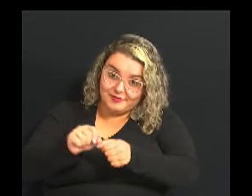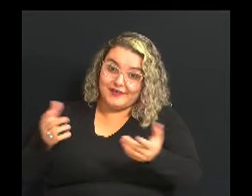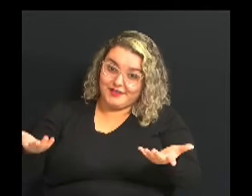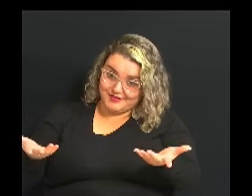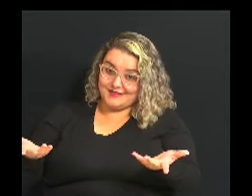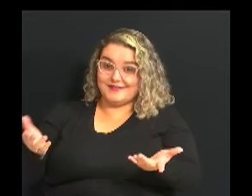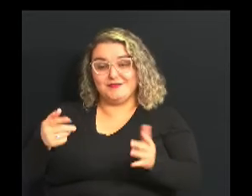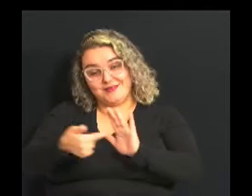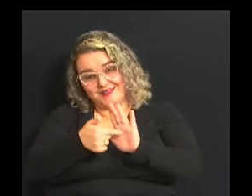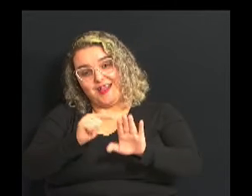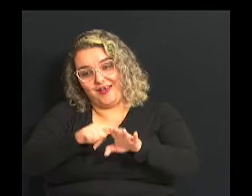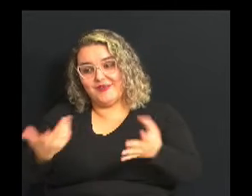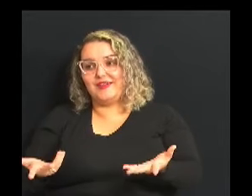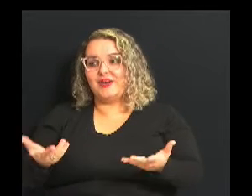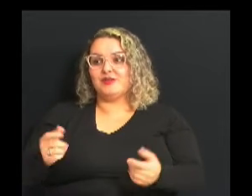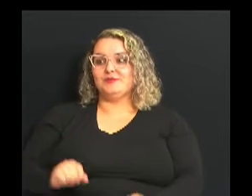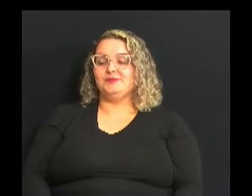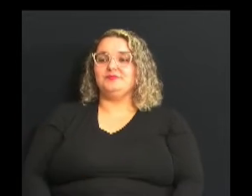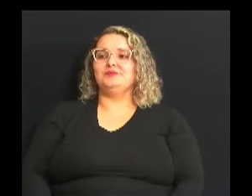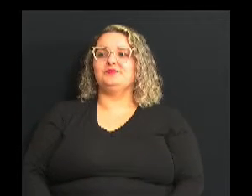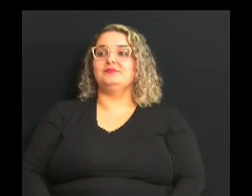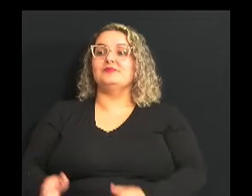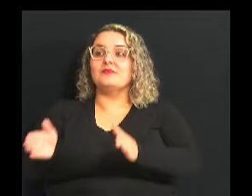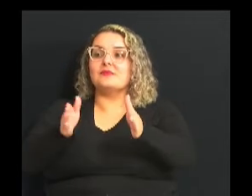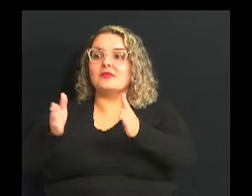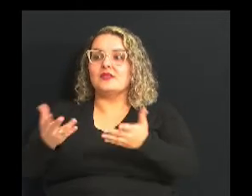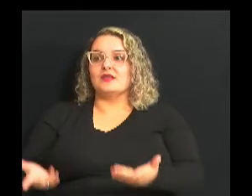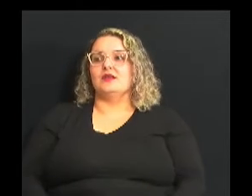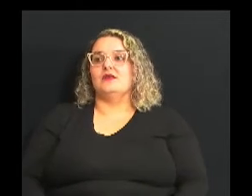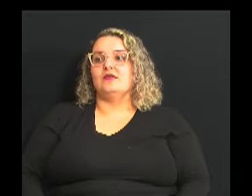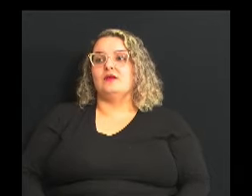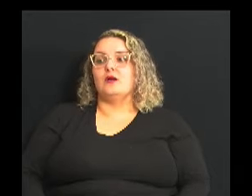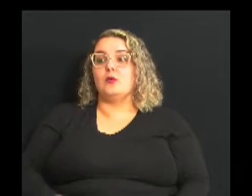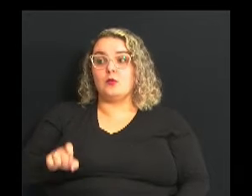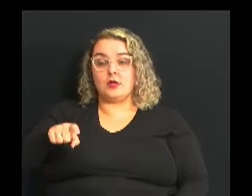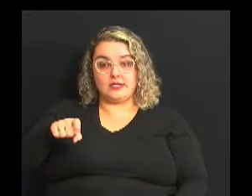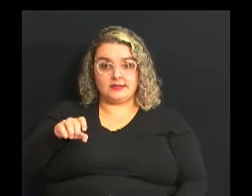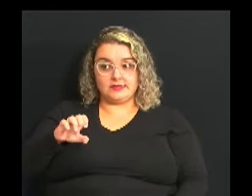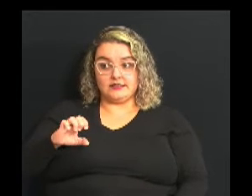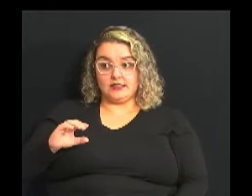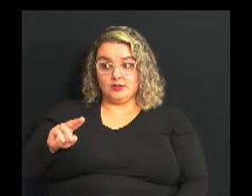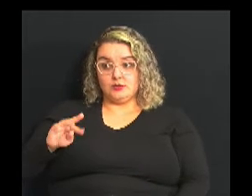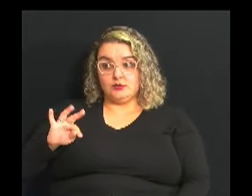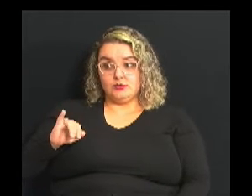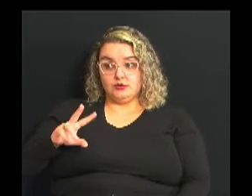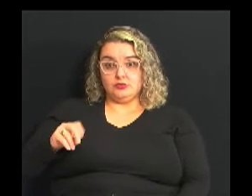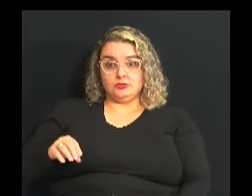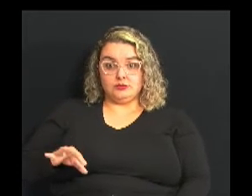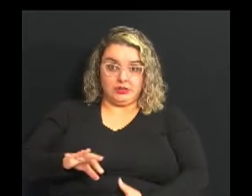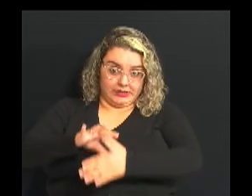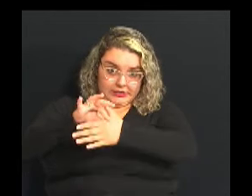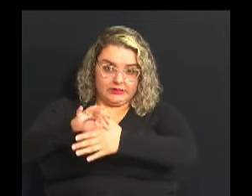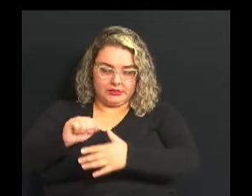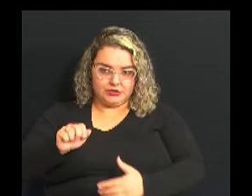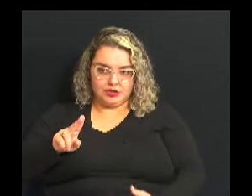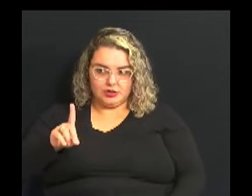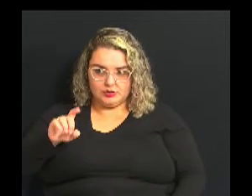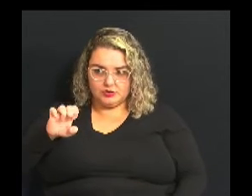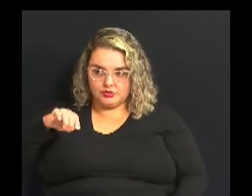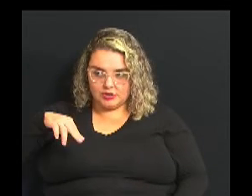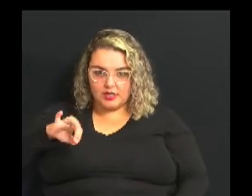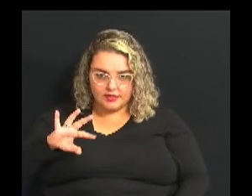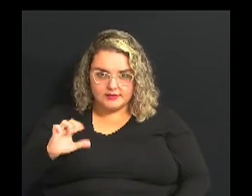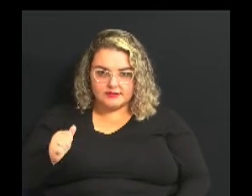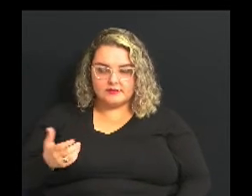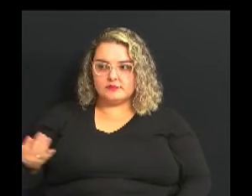que acontece? Em determinada ocasião, um grande executivo da líder de audiência aqui da região chegou para a gente e falou que